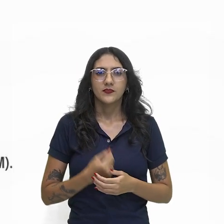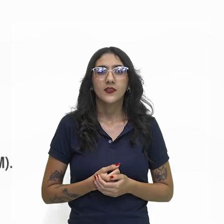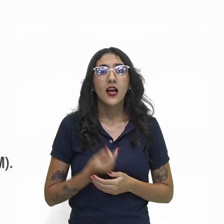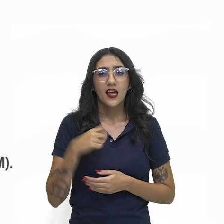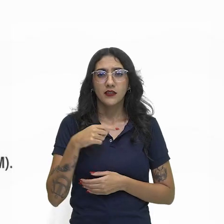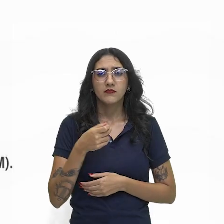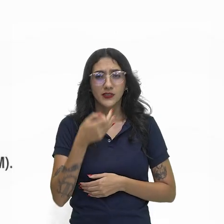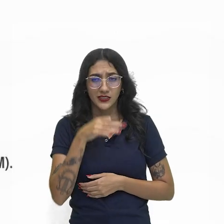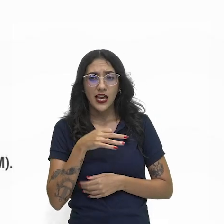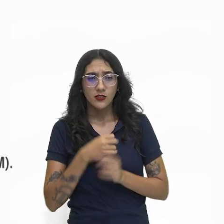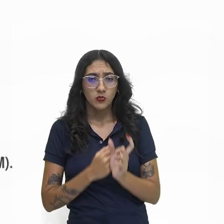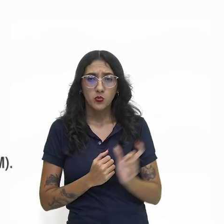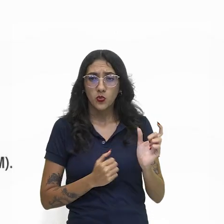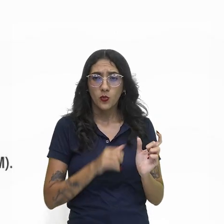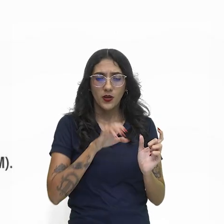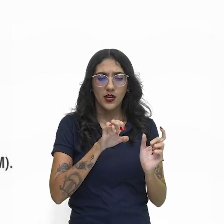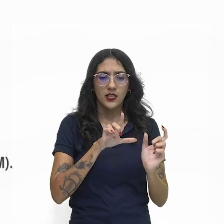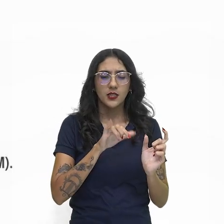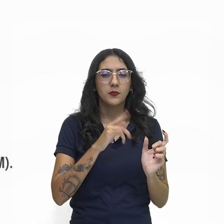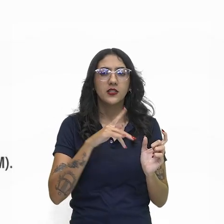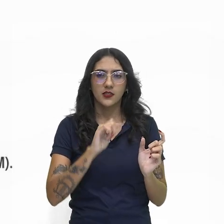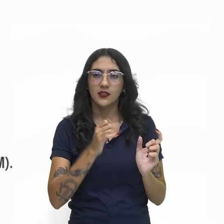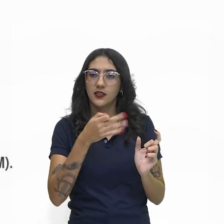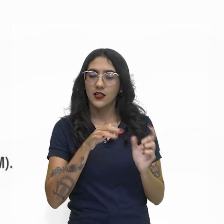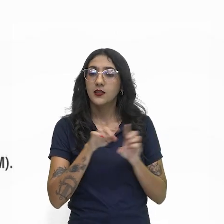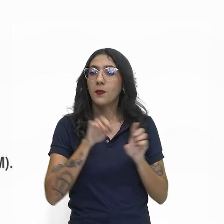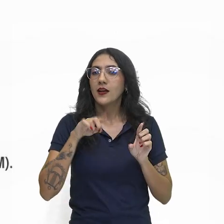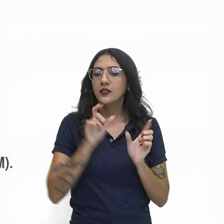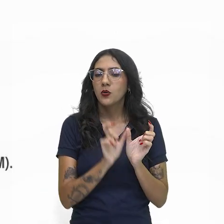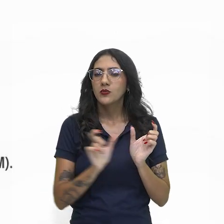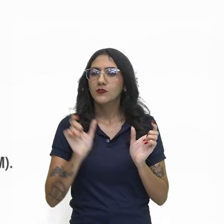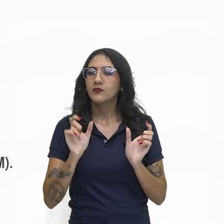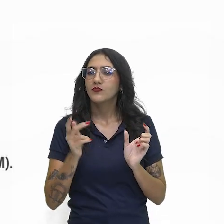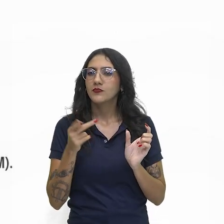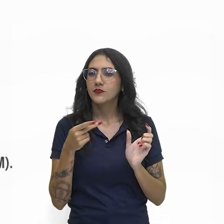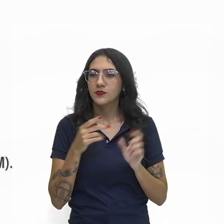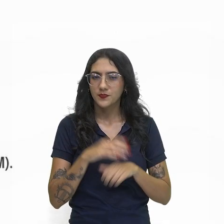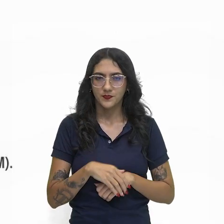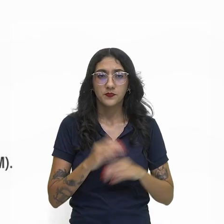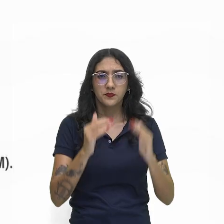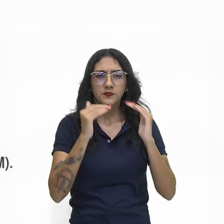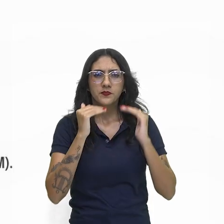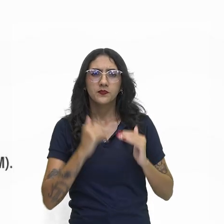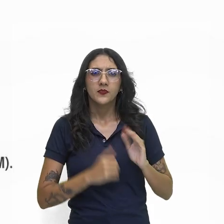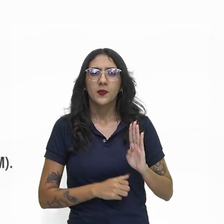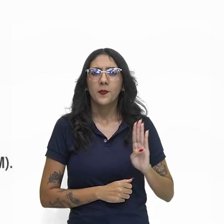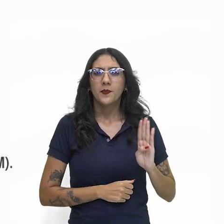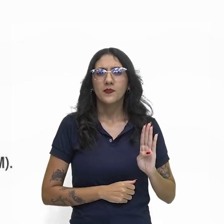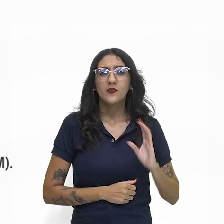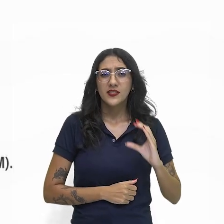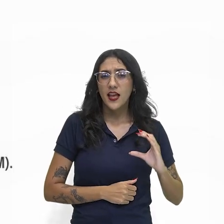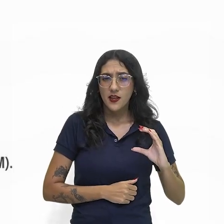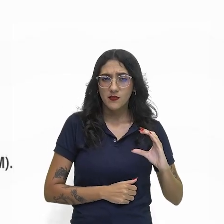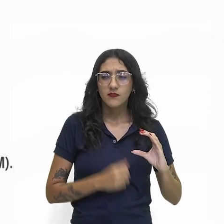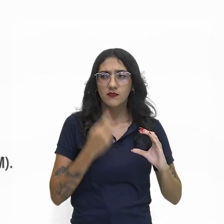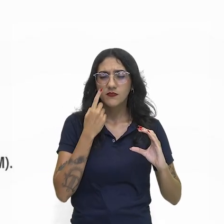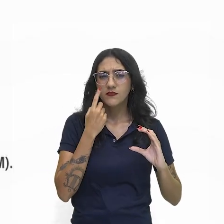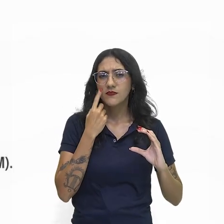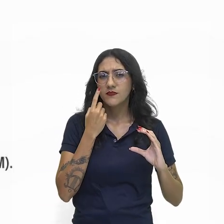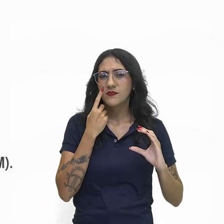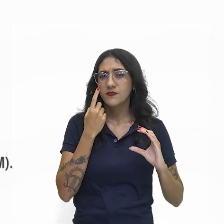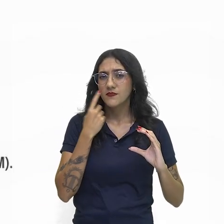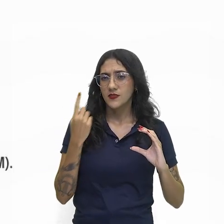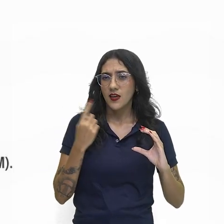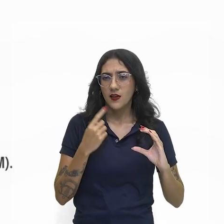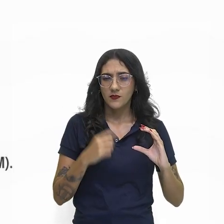estar certo ser elíptica, mas não é a resposta. Observe aqui que a letra B fala circular, com o Sol no